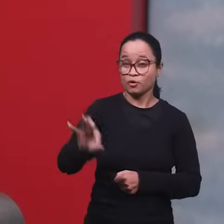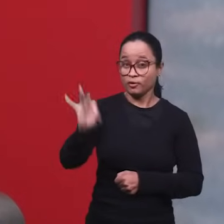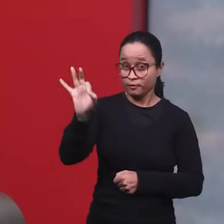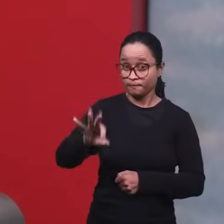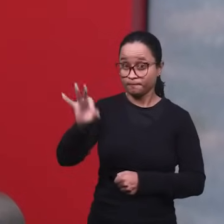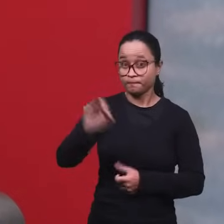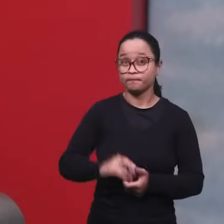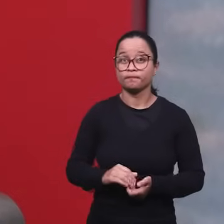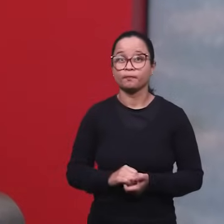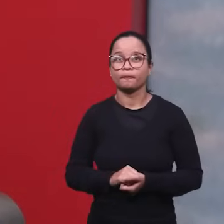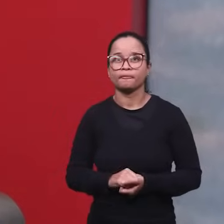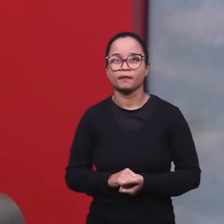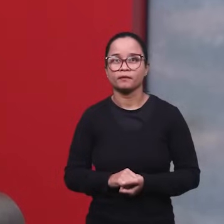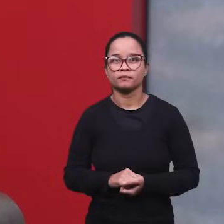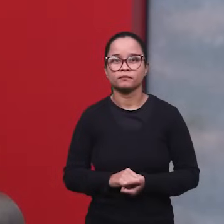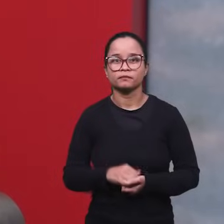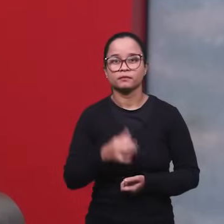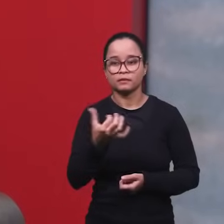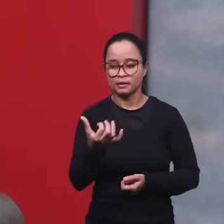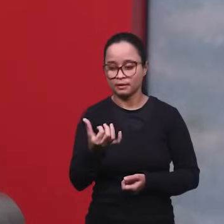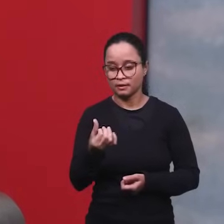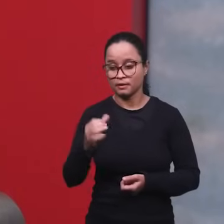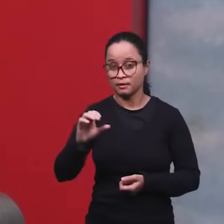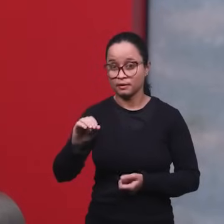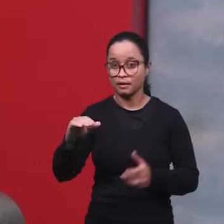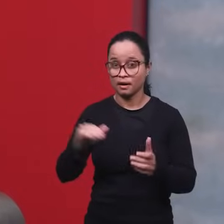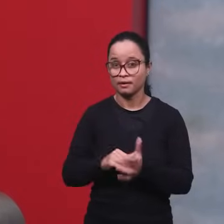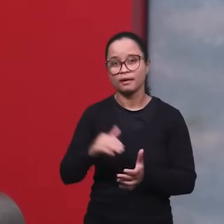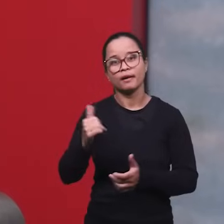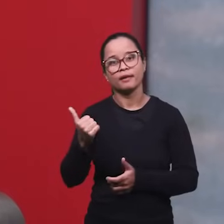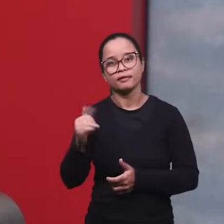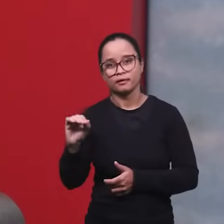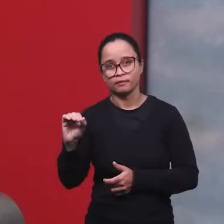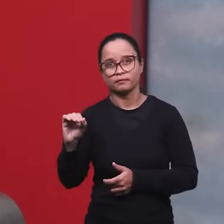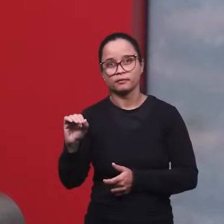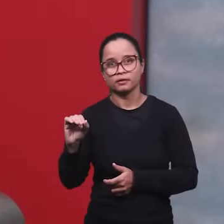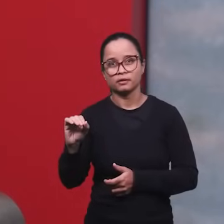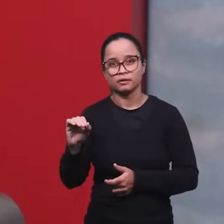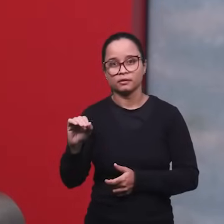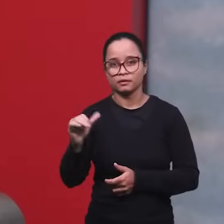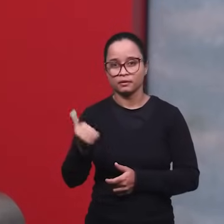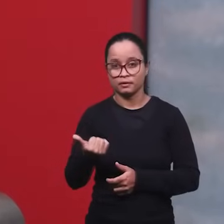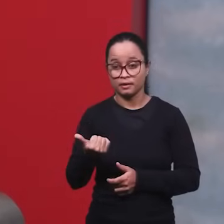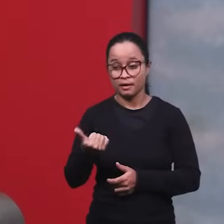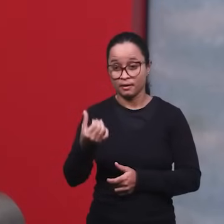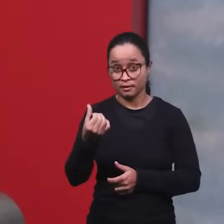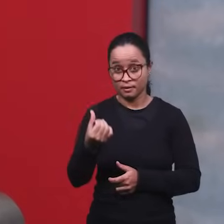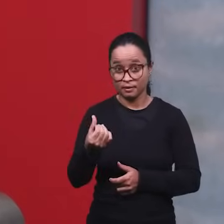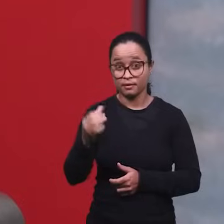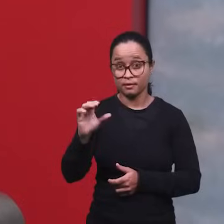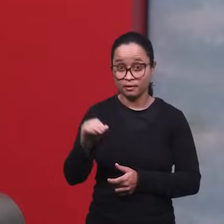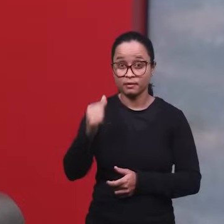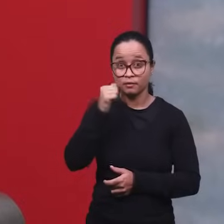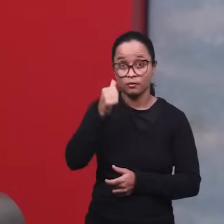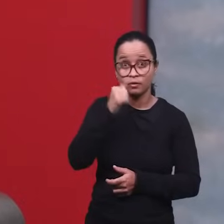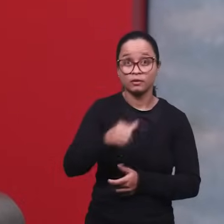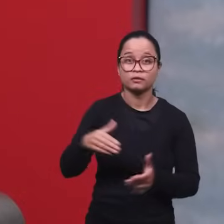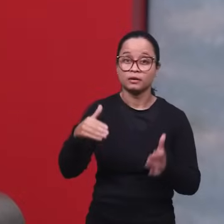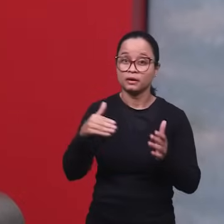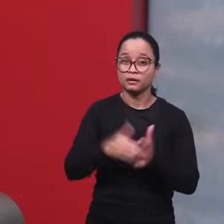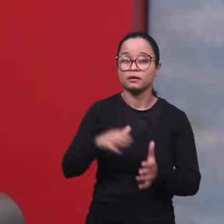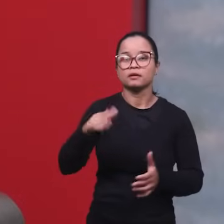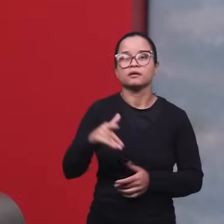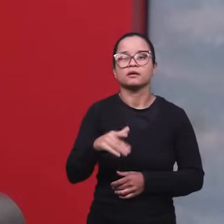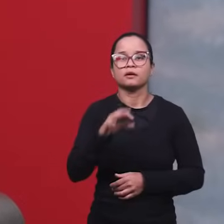percentual, é o coeficiente, né, que vai de 60 a 100. Então, 60, a mulher, 15 anos de contribuição, aplica o